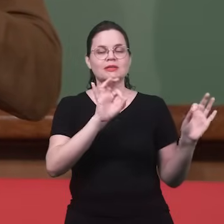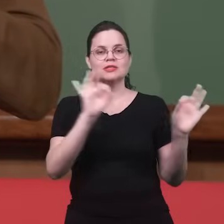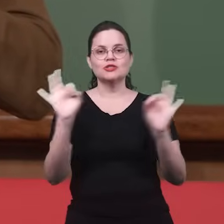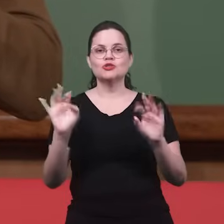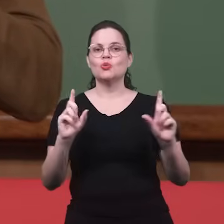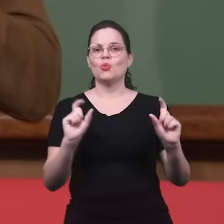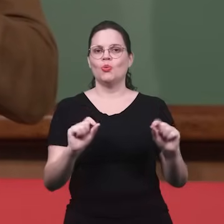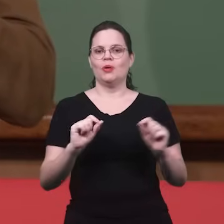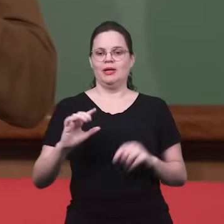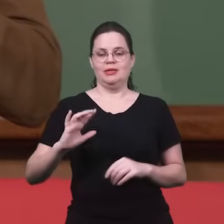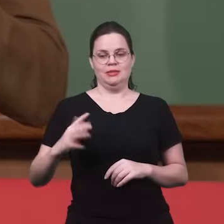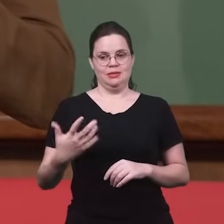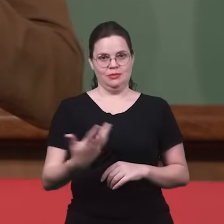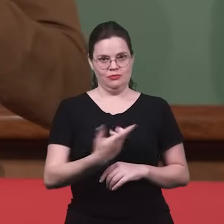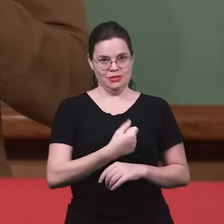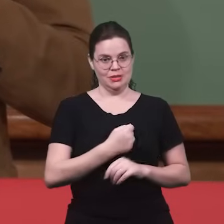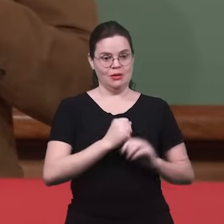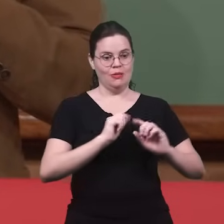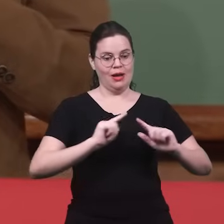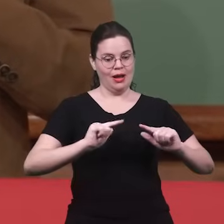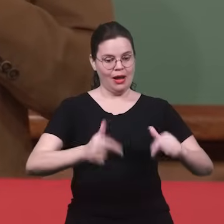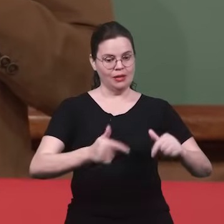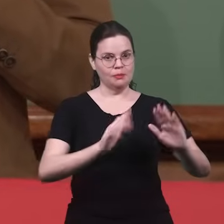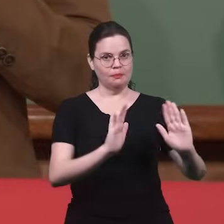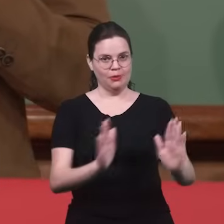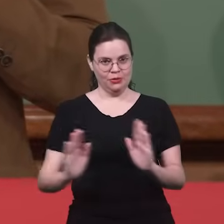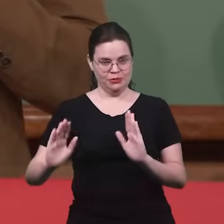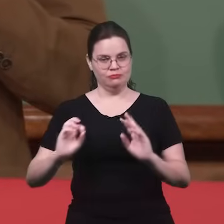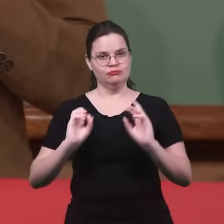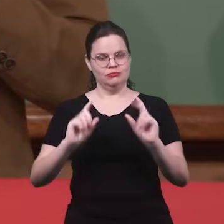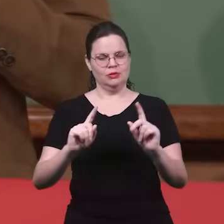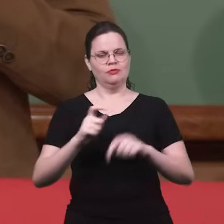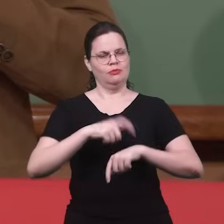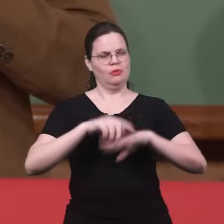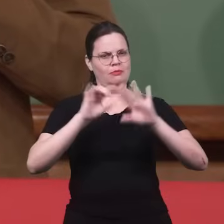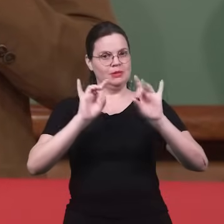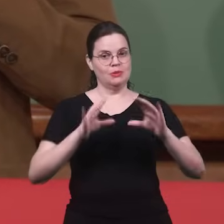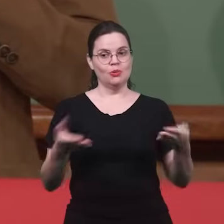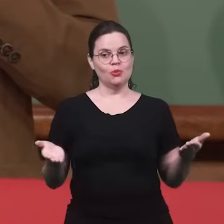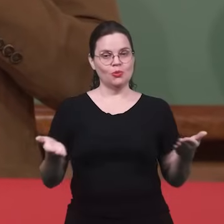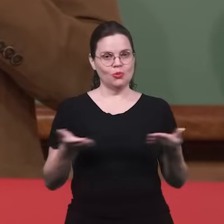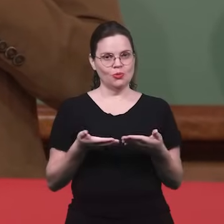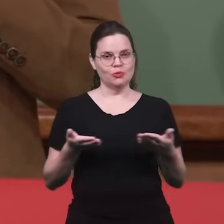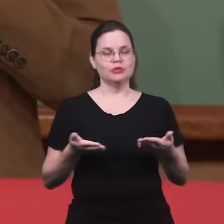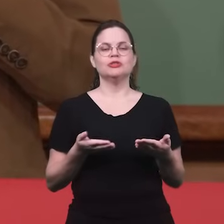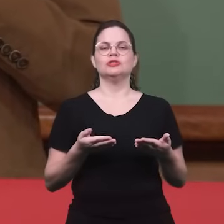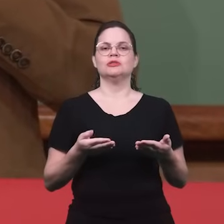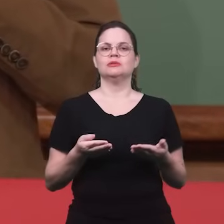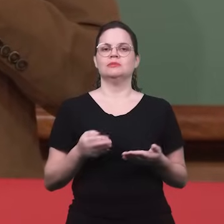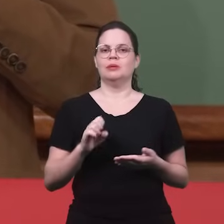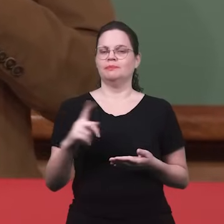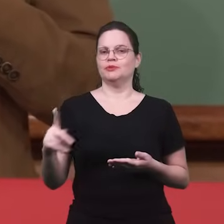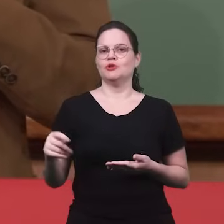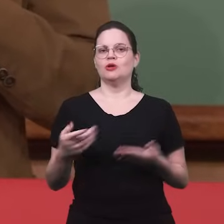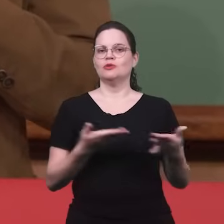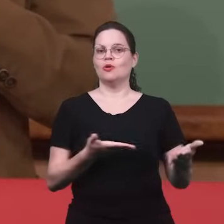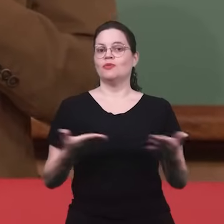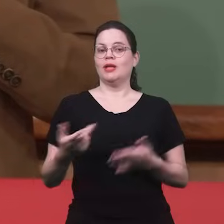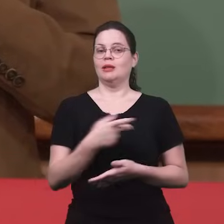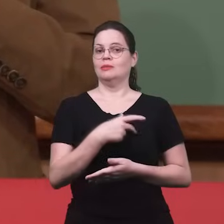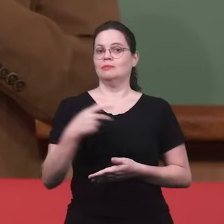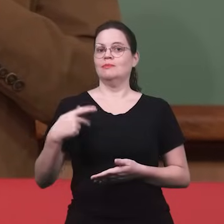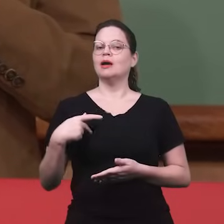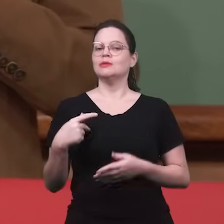Wallace esteve aqui conosco, os irmãos puderam assistir, foi um momento especial. E hoje, neste episódio, nós temos também